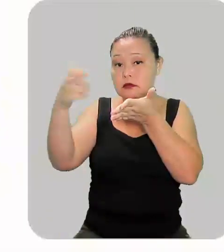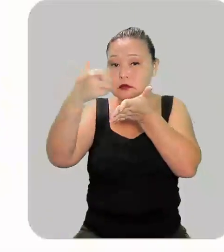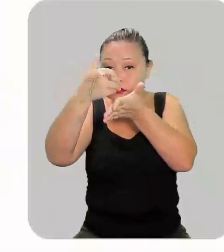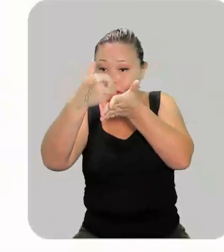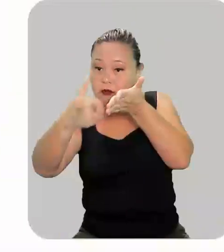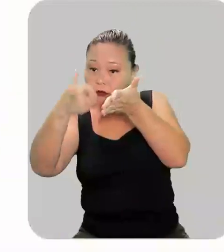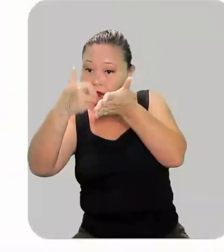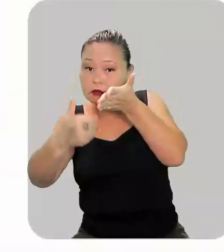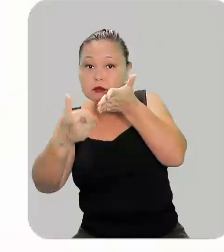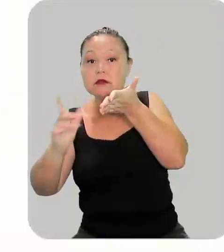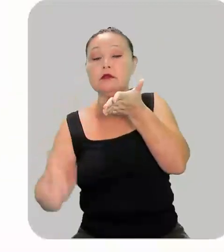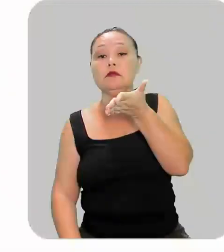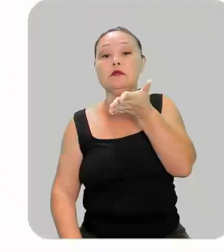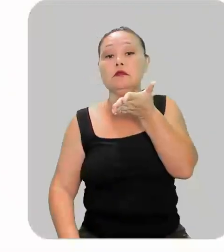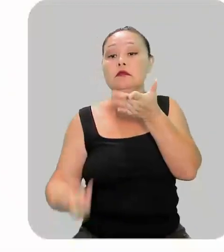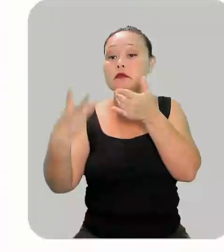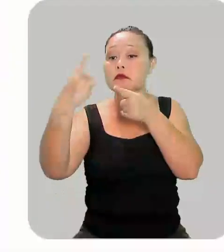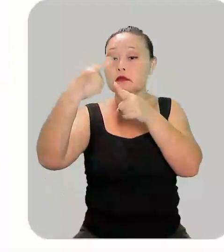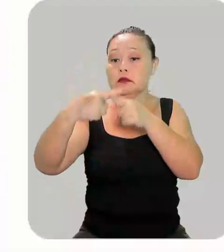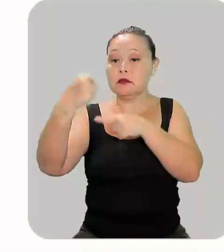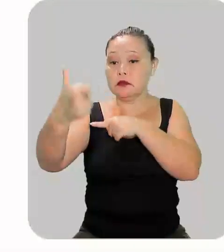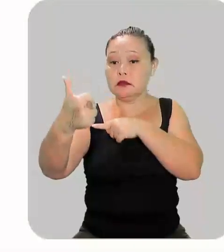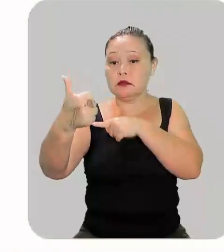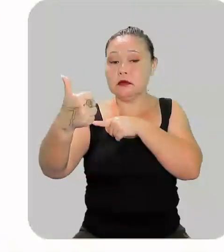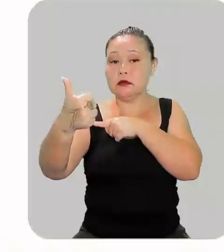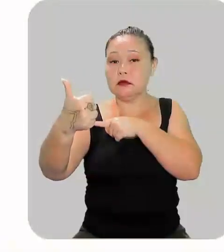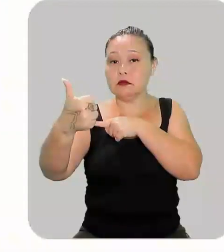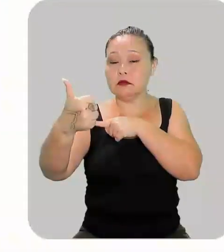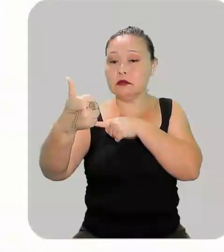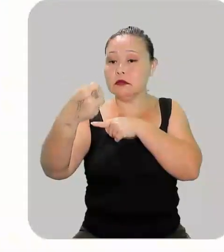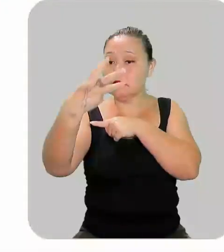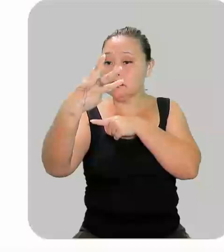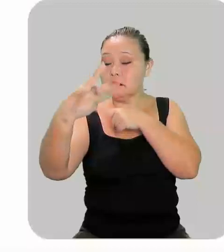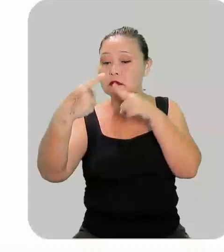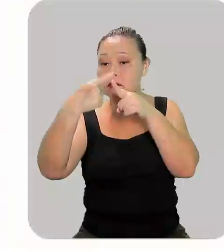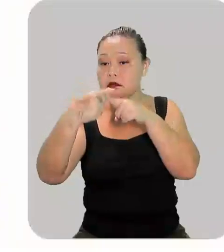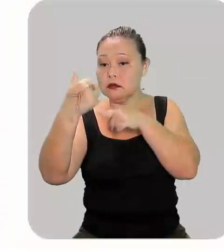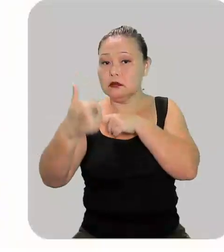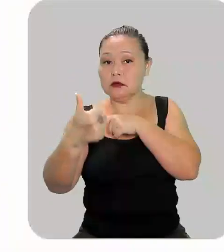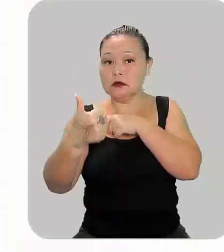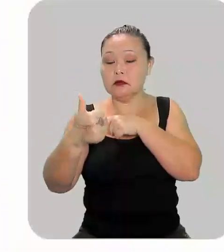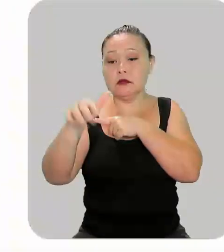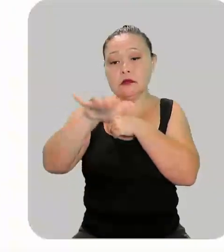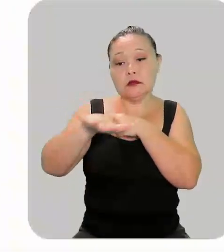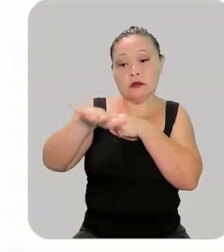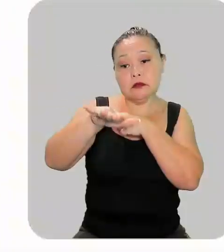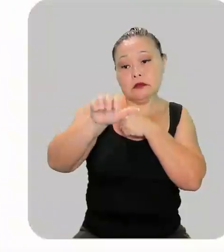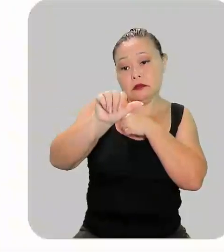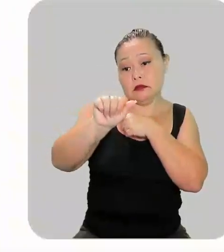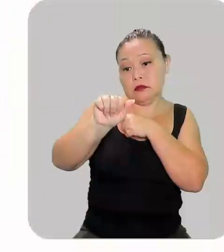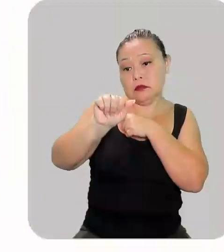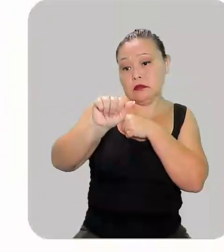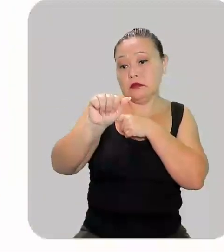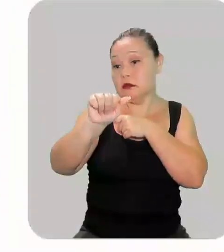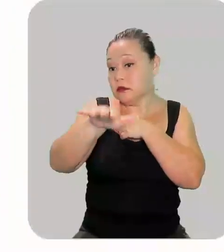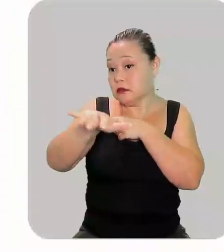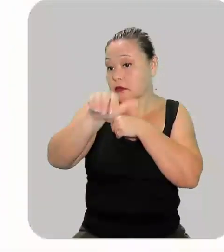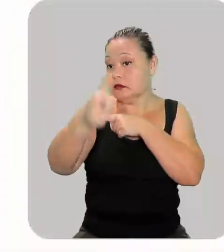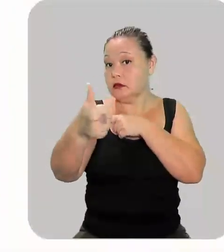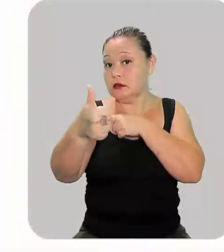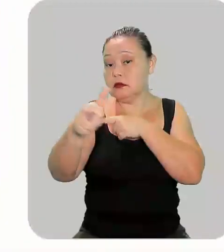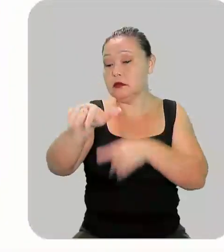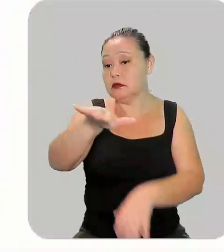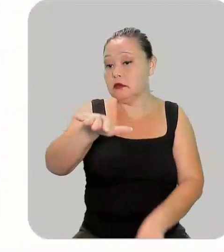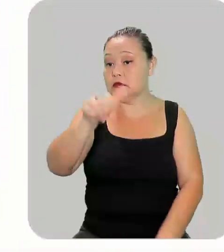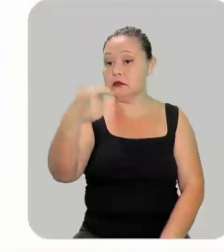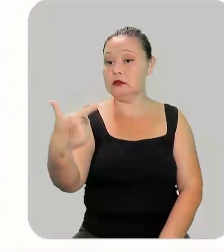3 vezes 1, não é? Olha lá. Vou colocar até uns nomezinhos para eles aqui, ó. Vamos colocar área 1, né? Vamos colocar área 1 e aqui